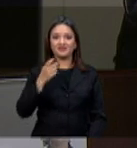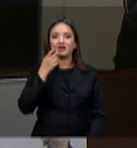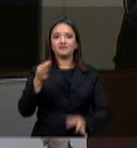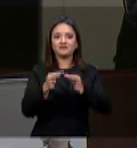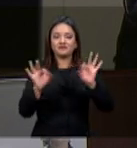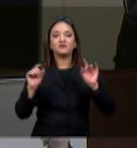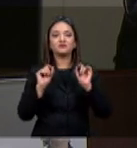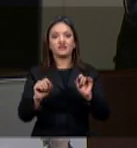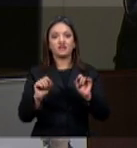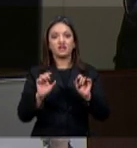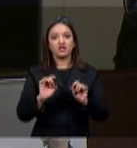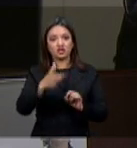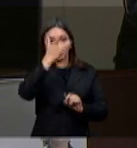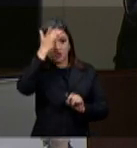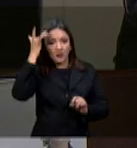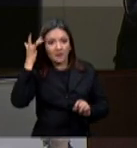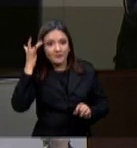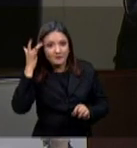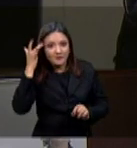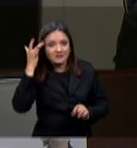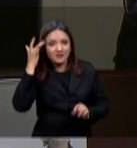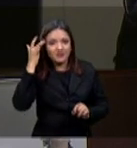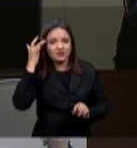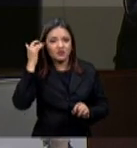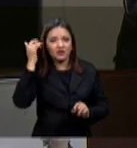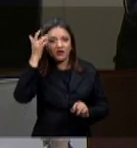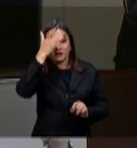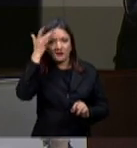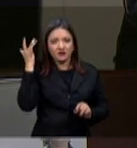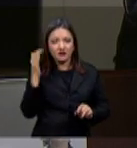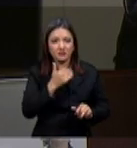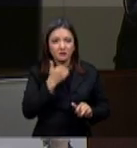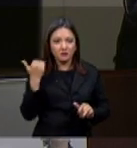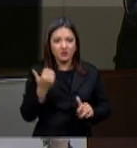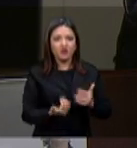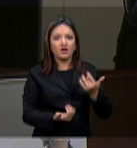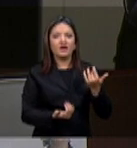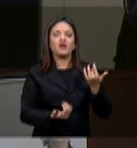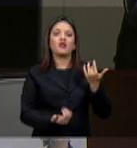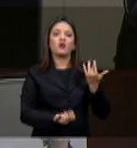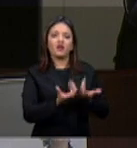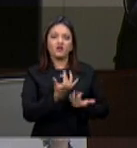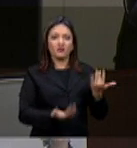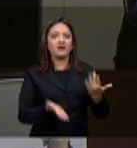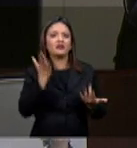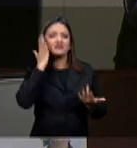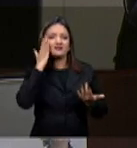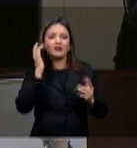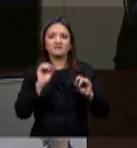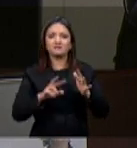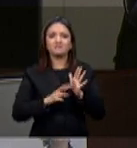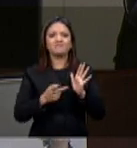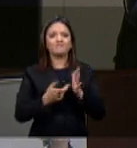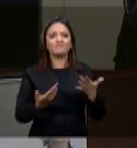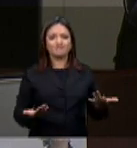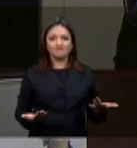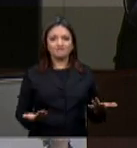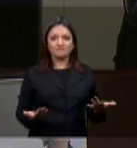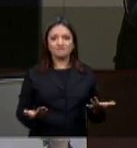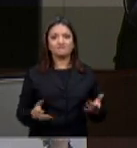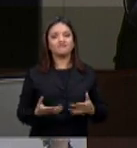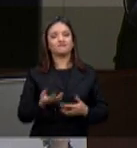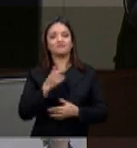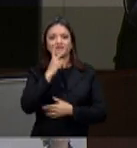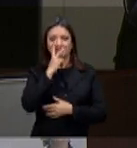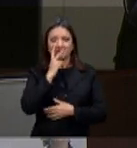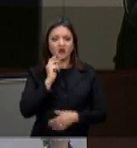na fogueira sabe o que é ser carvão. E achei que isso era inspirador para o encontro de mulheres assim. Estou